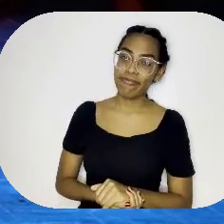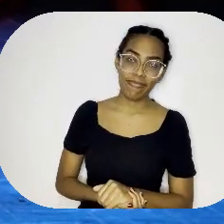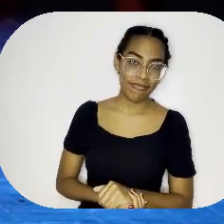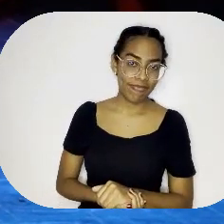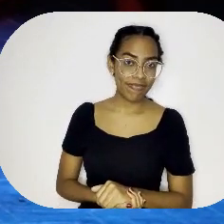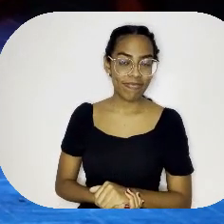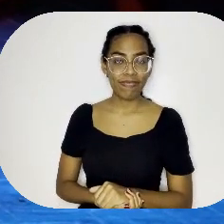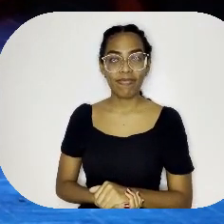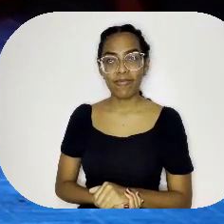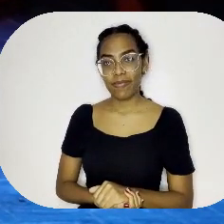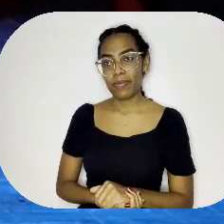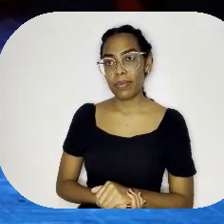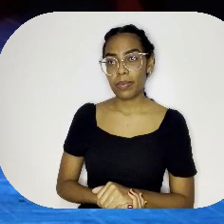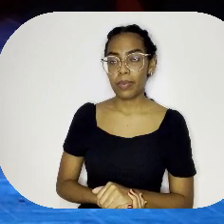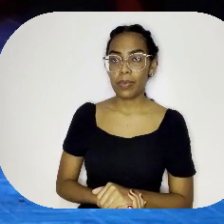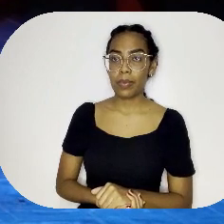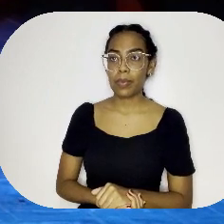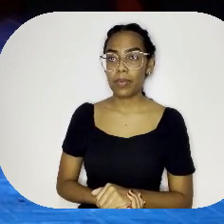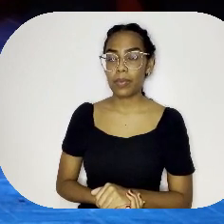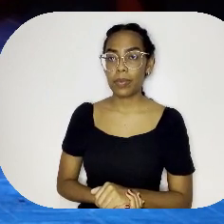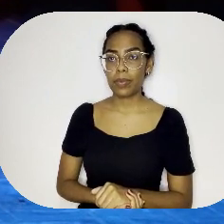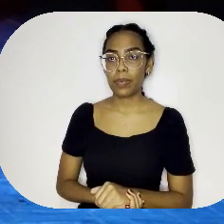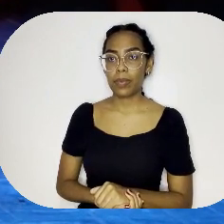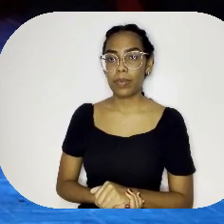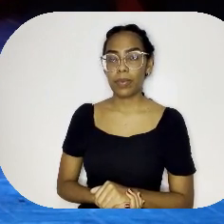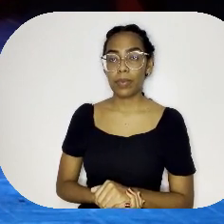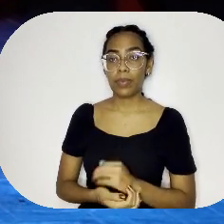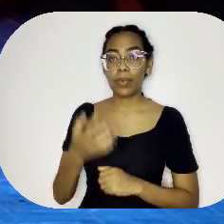se acabarem o teu carnaval.